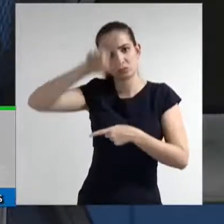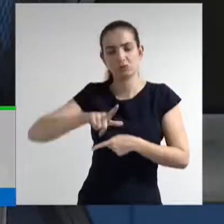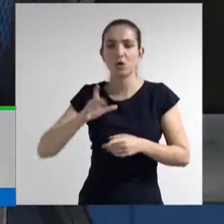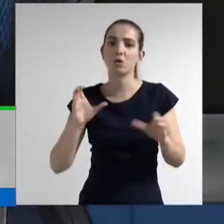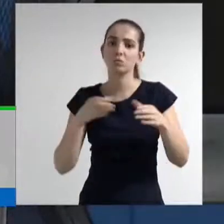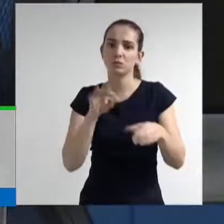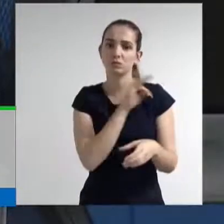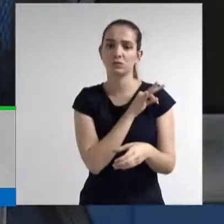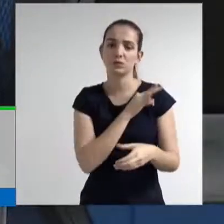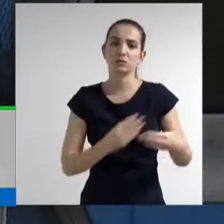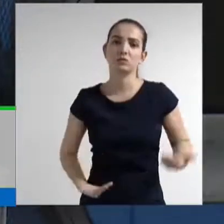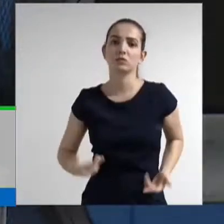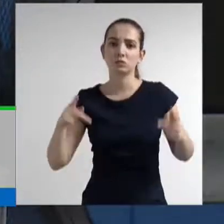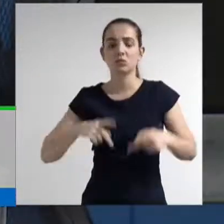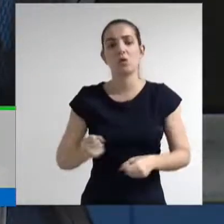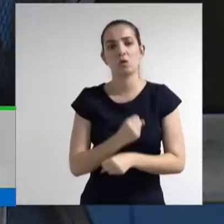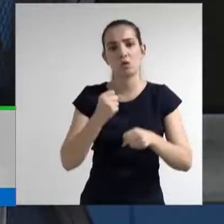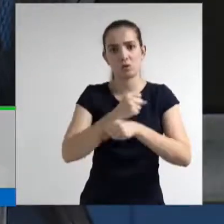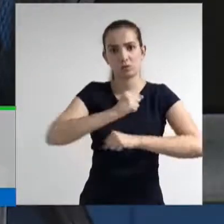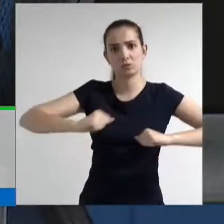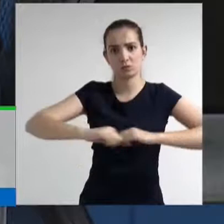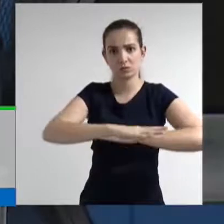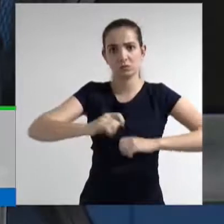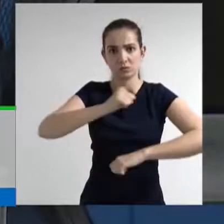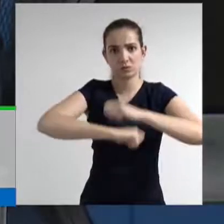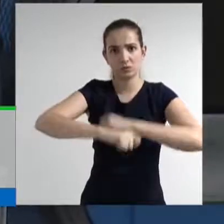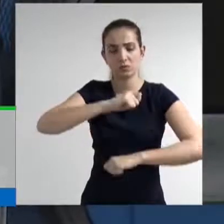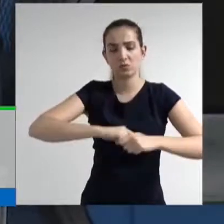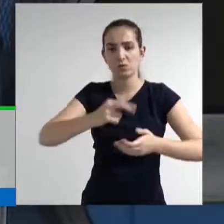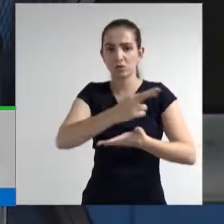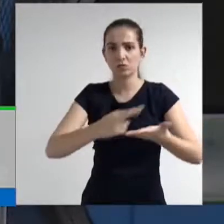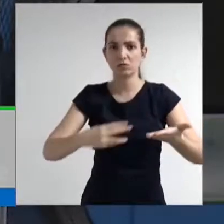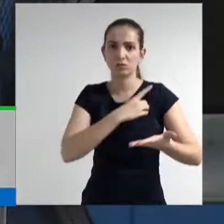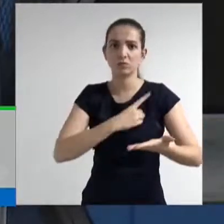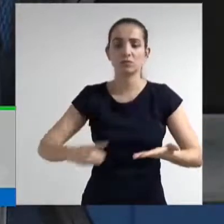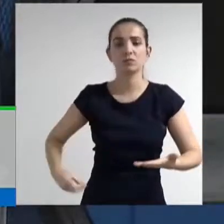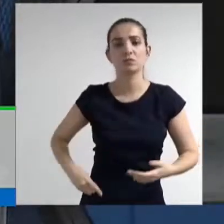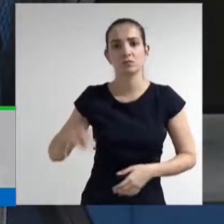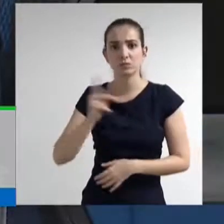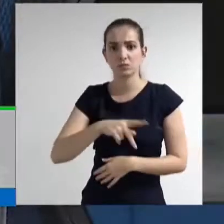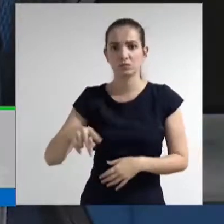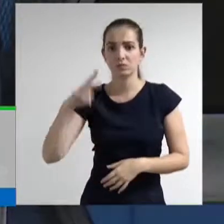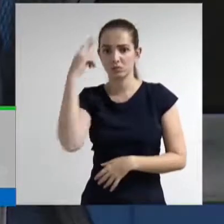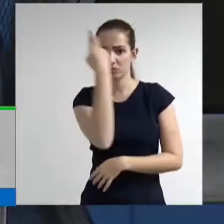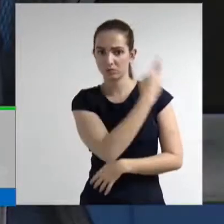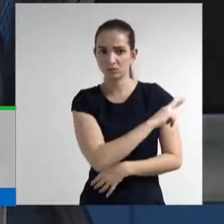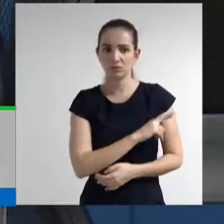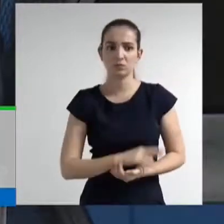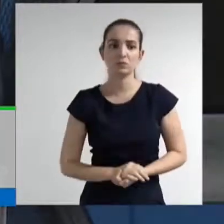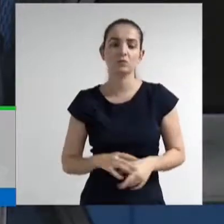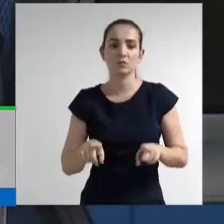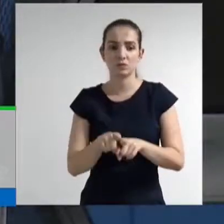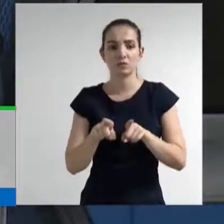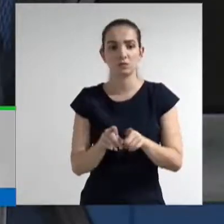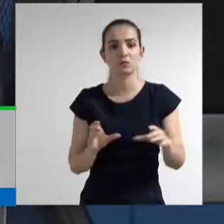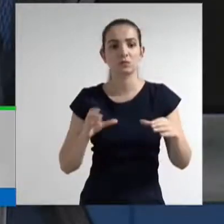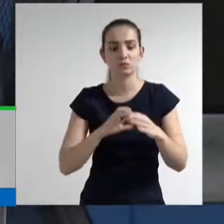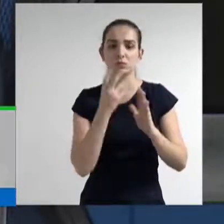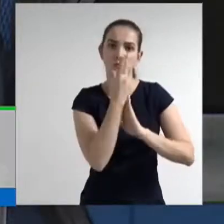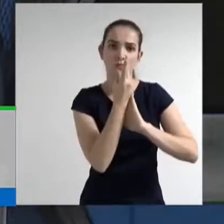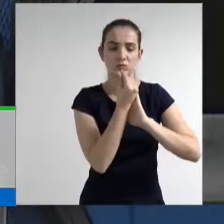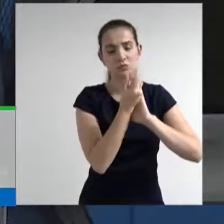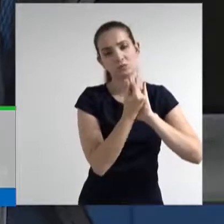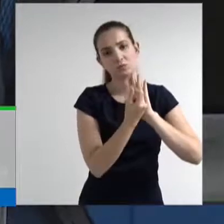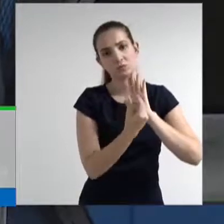Público, Obra, Transporte, Infraestrutura e Administração, tendo como relator deputado professor Rinaldo, e a Comissão de Finanças